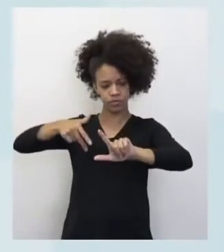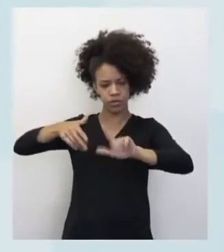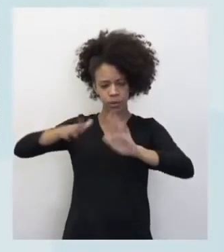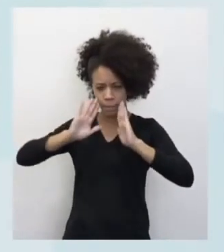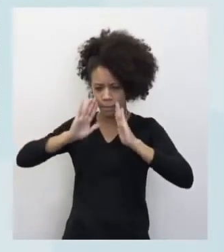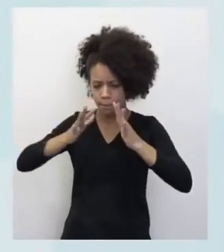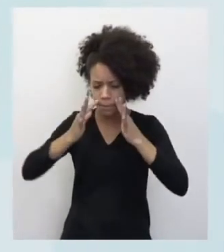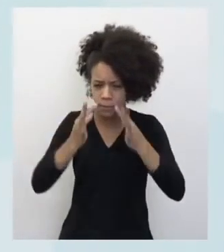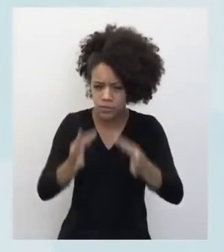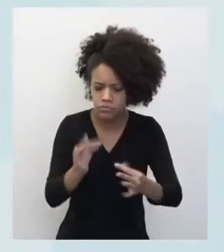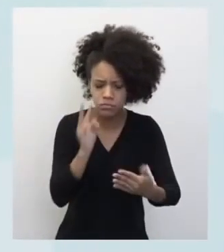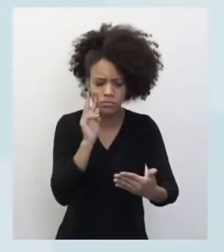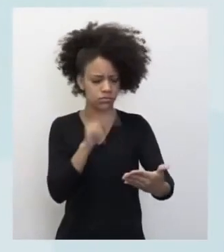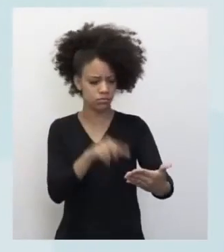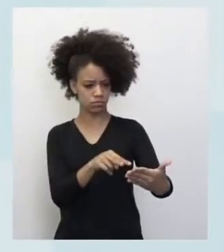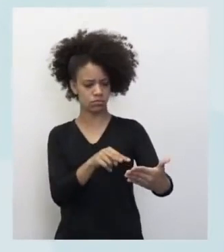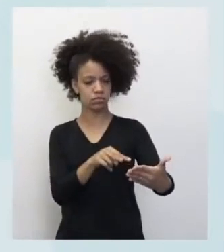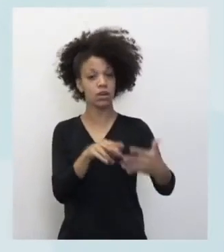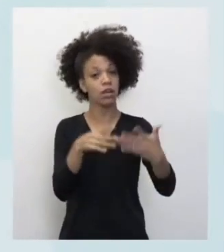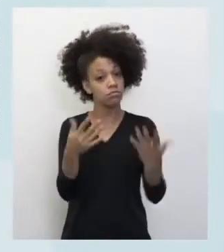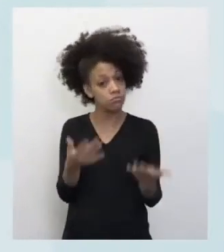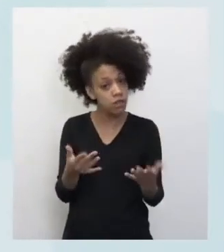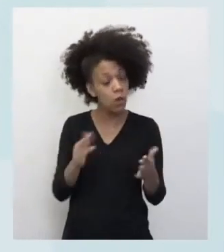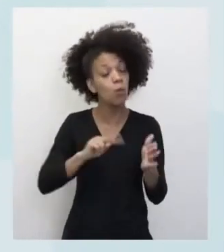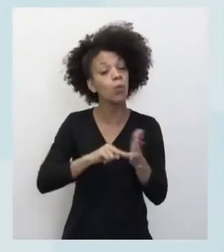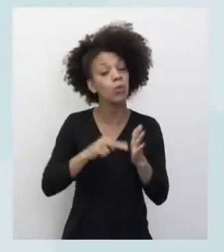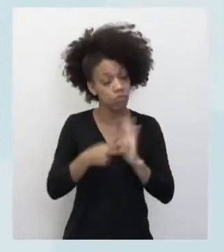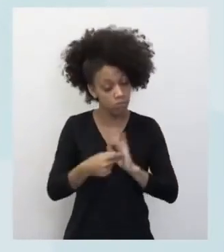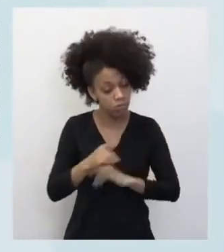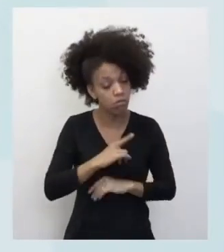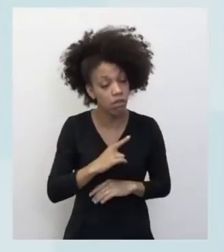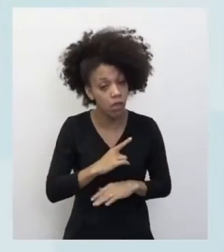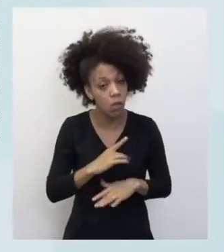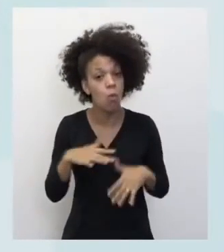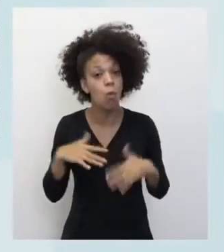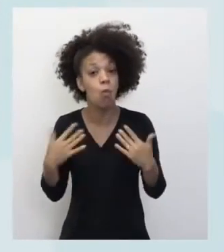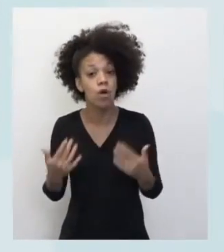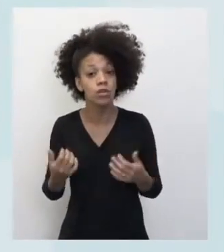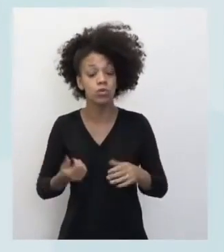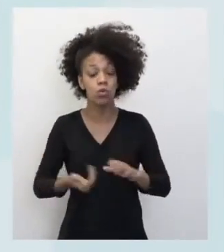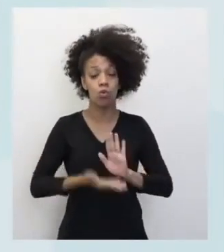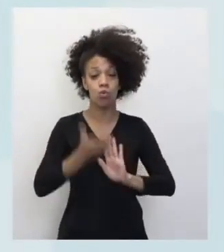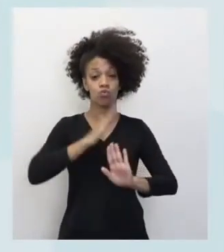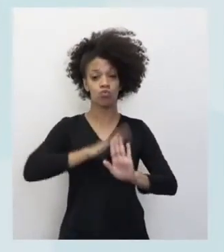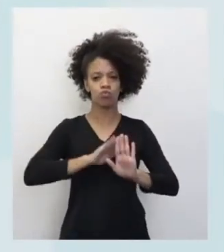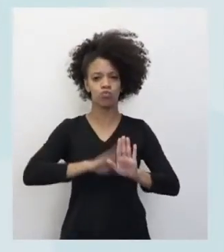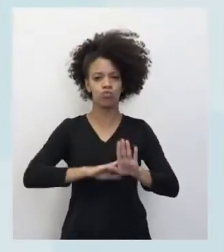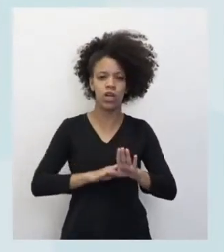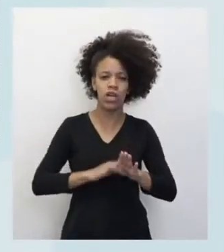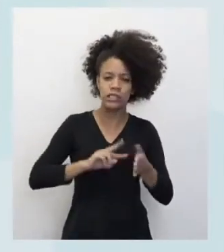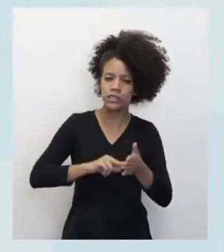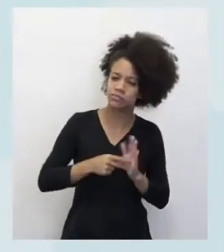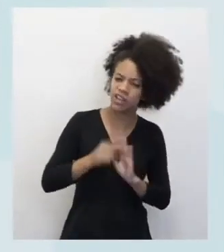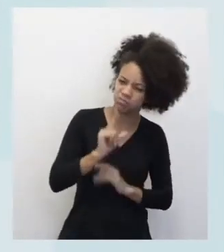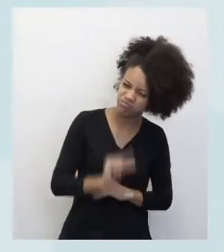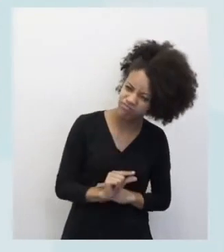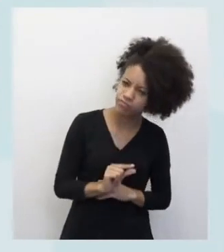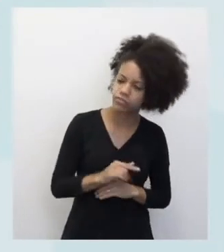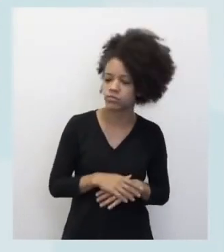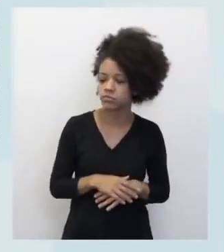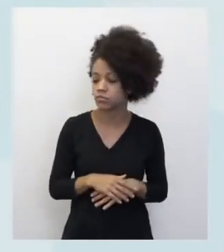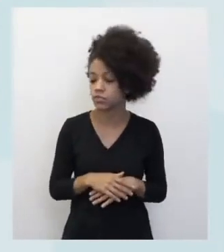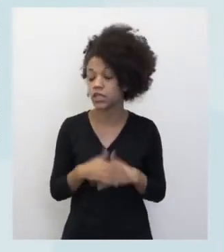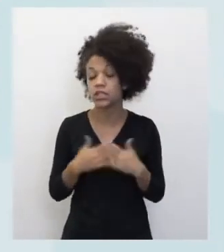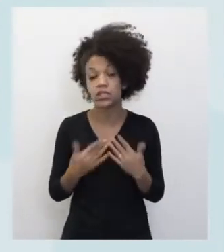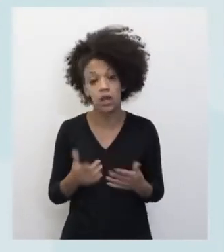no observador. A figura tem significado, enquanto o fundo é pouco significativo. E eu acho que